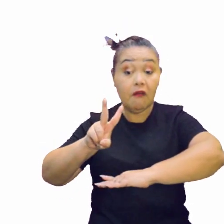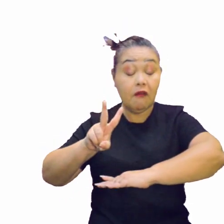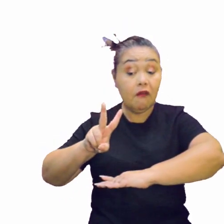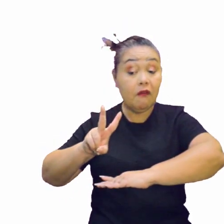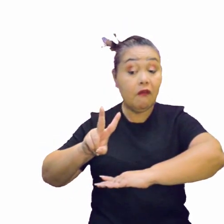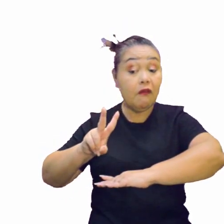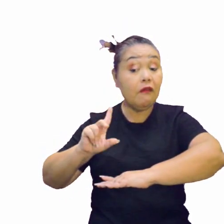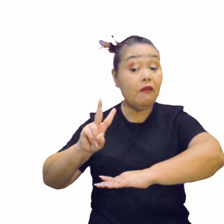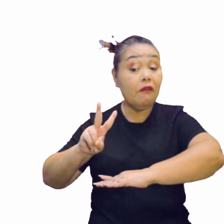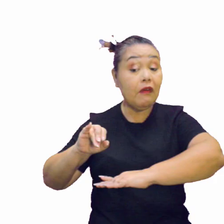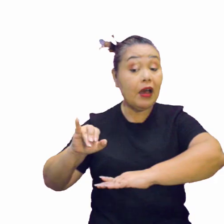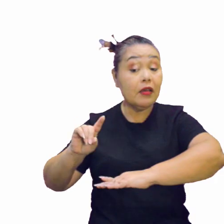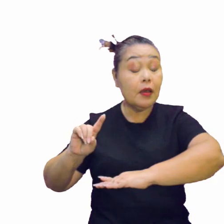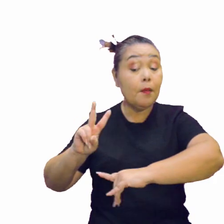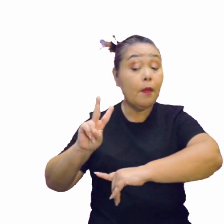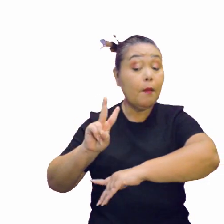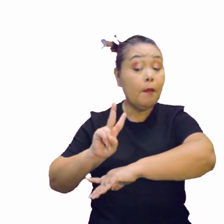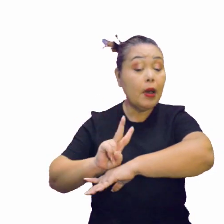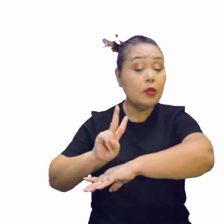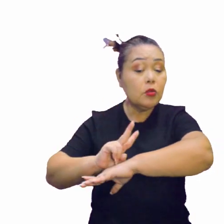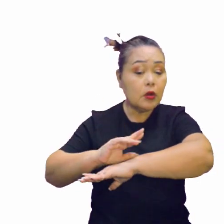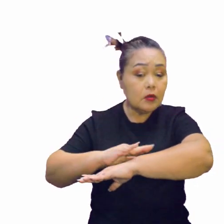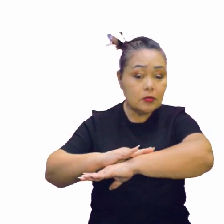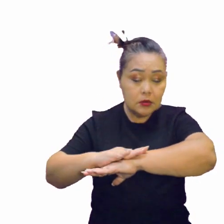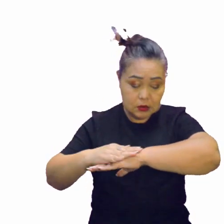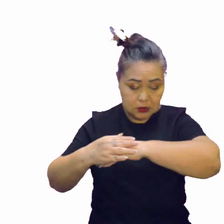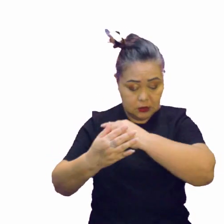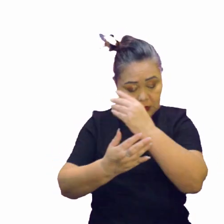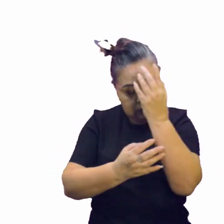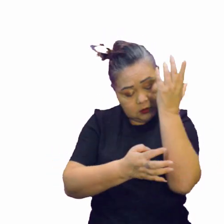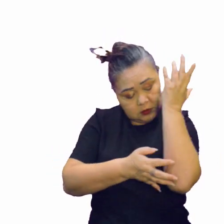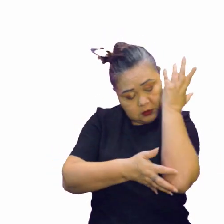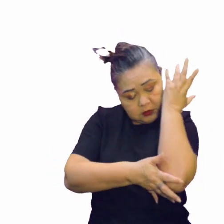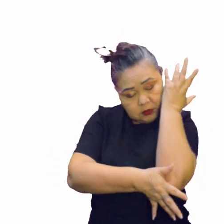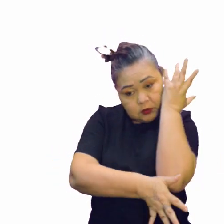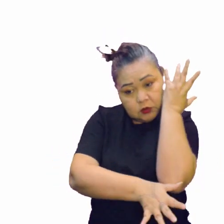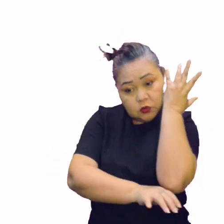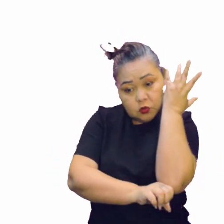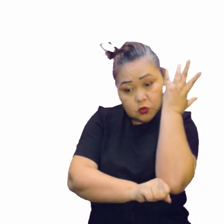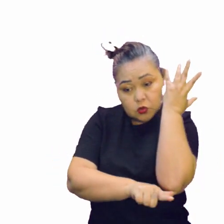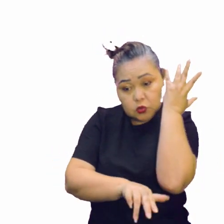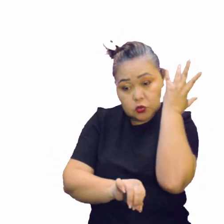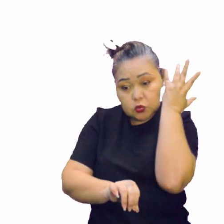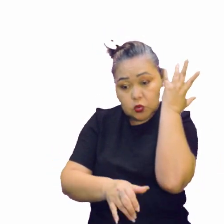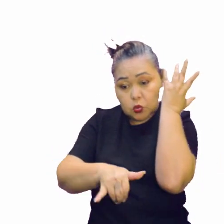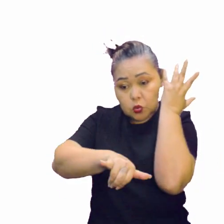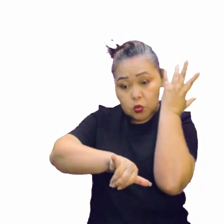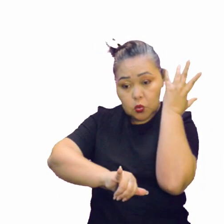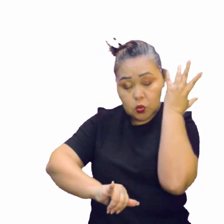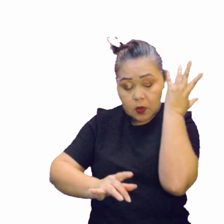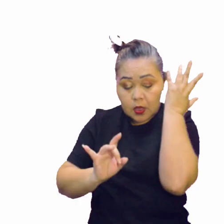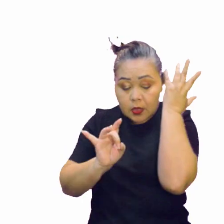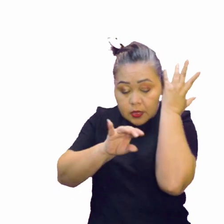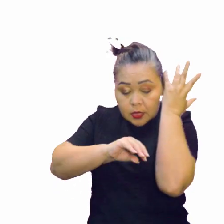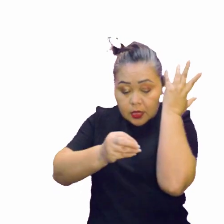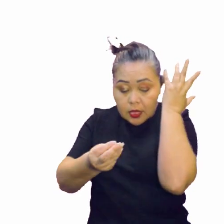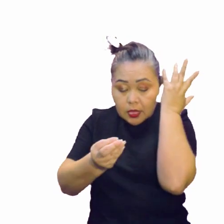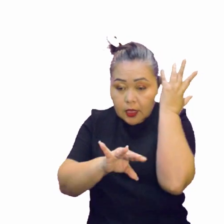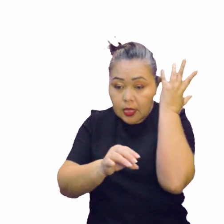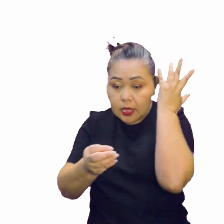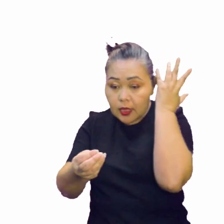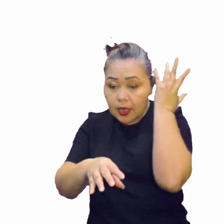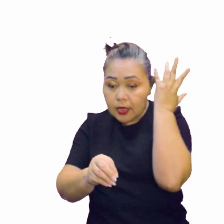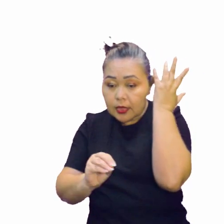manutenção da estrutura físico-química do solo, reposição dessa estrutura